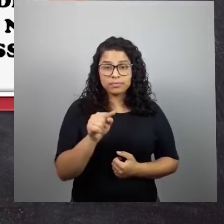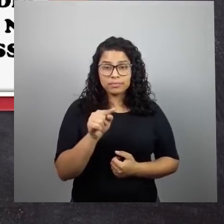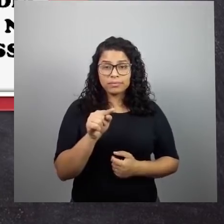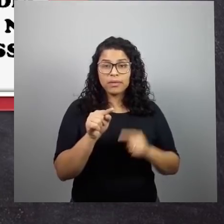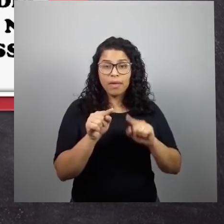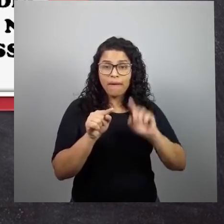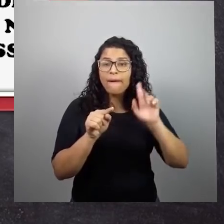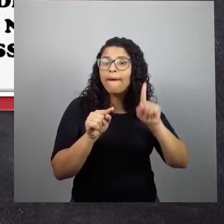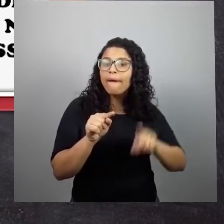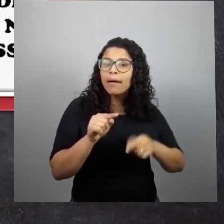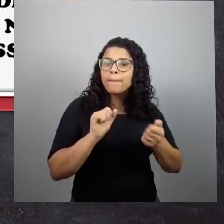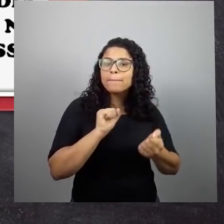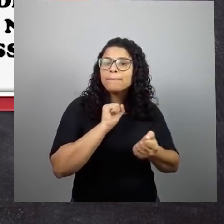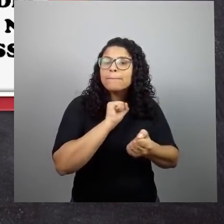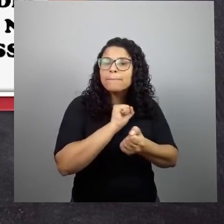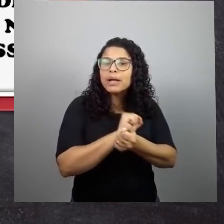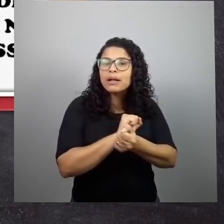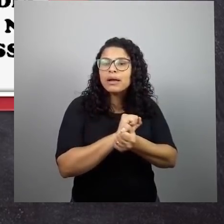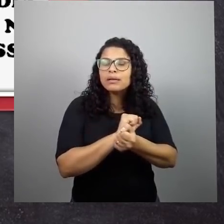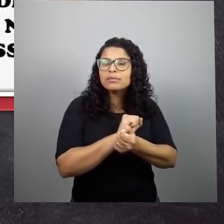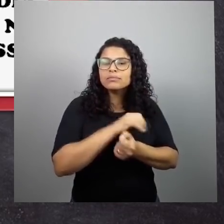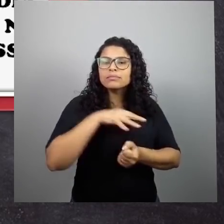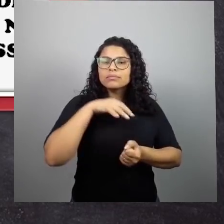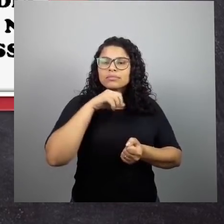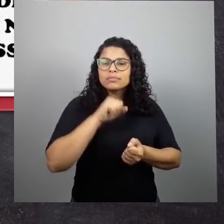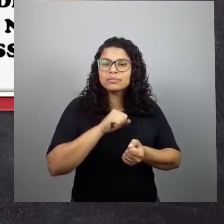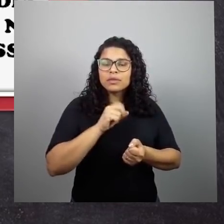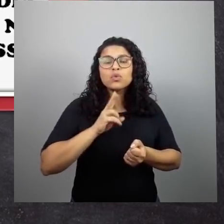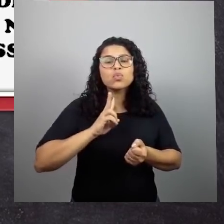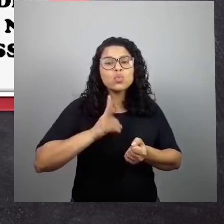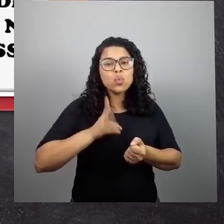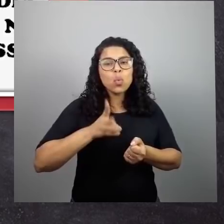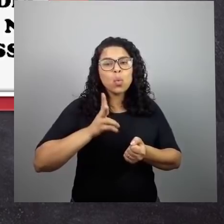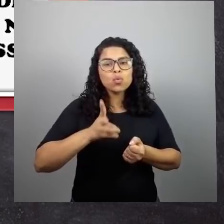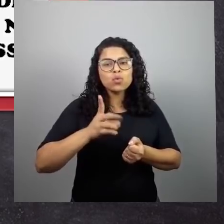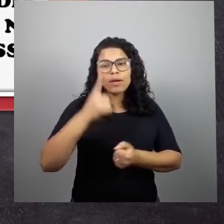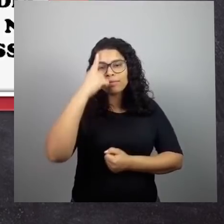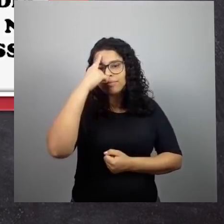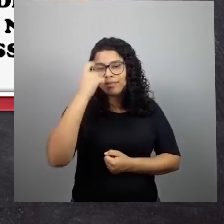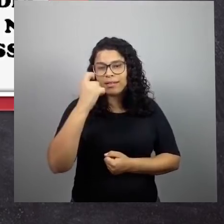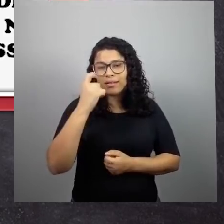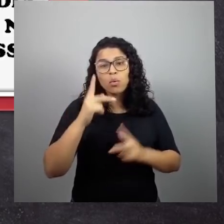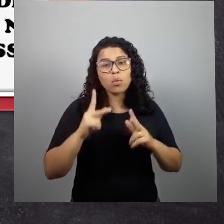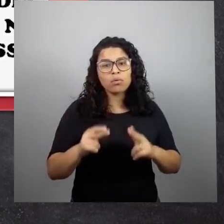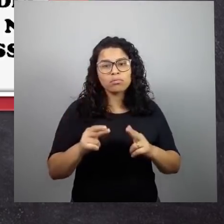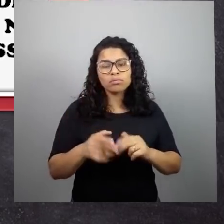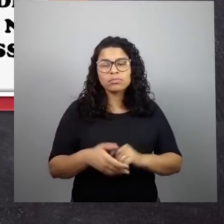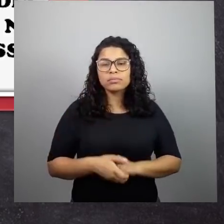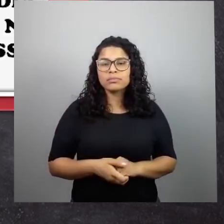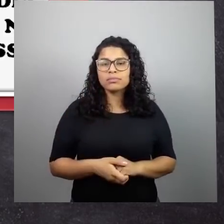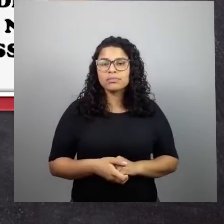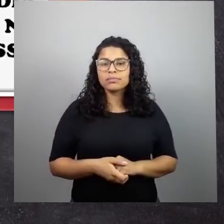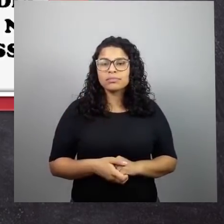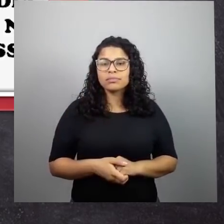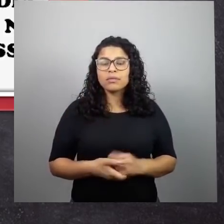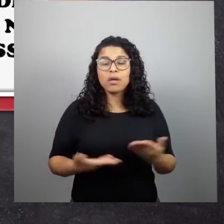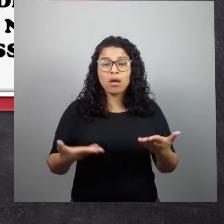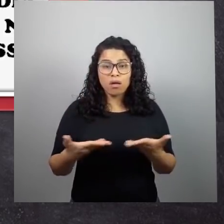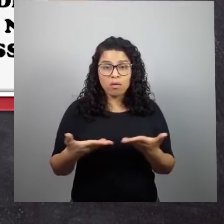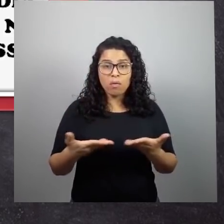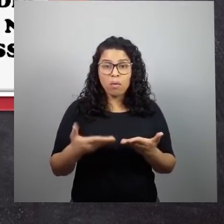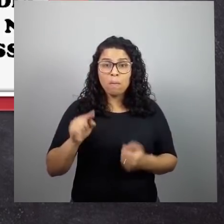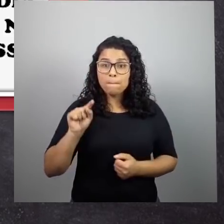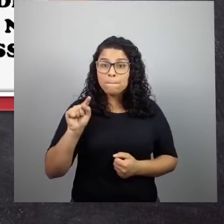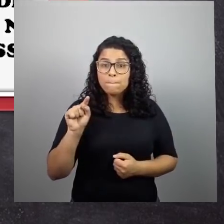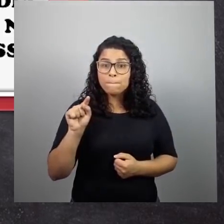vírgula é uma paradinha que a gente dá para respirar e continuar falando sobre a mesma ideia. Já quando a gente tem